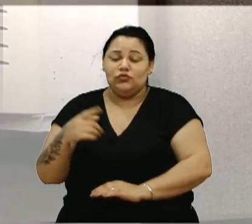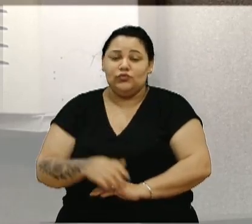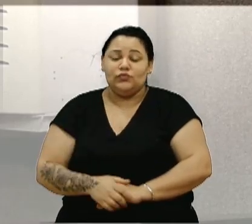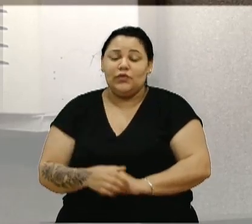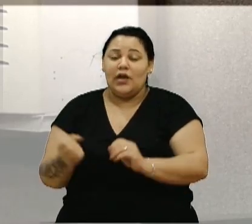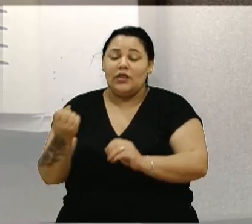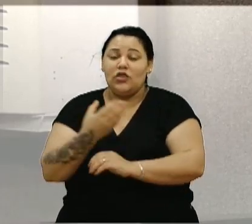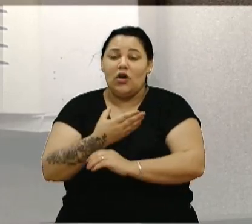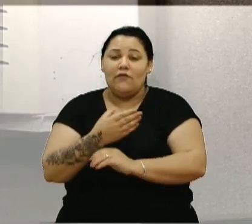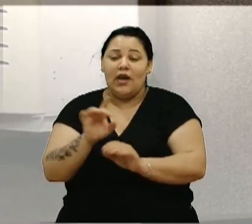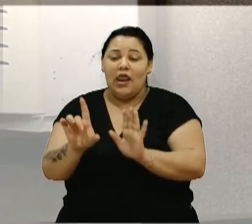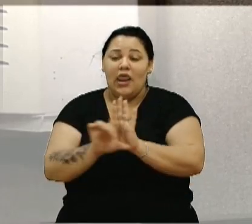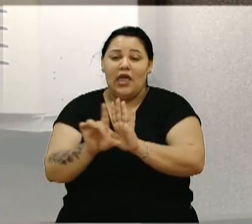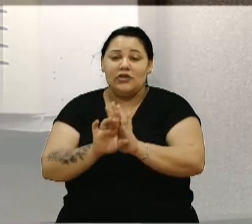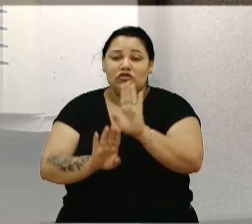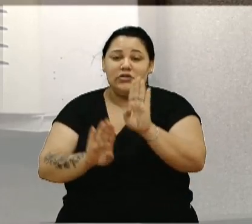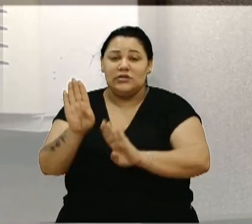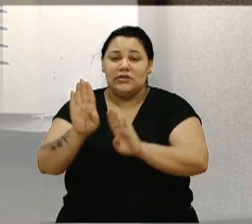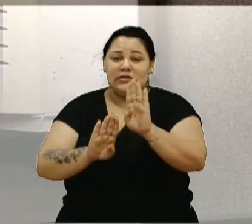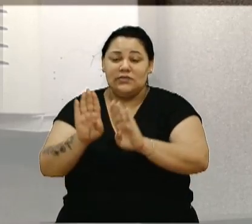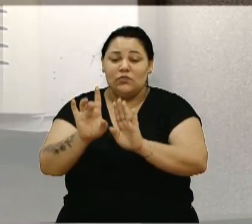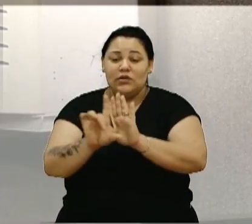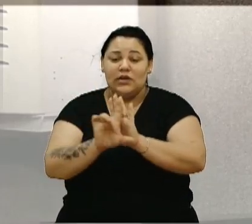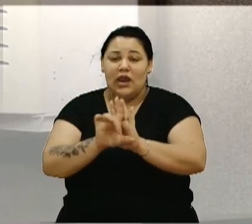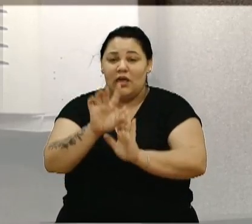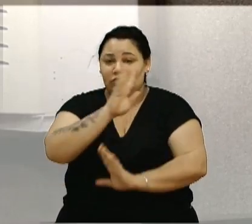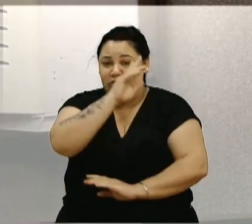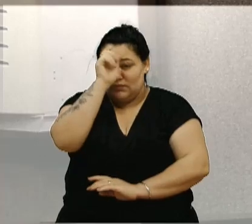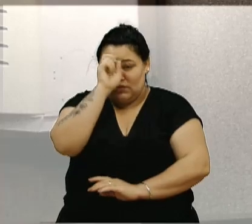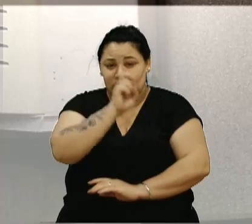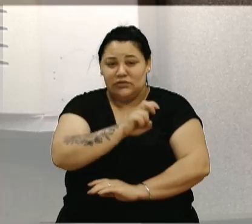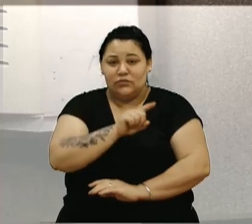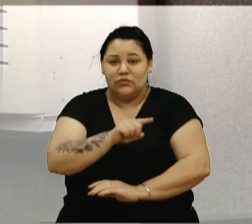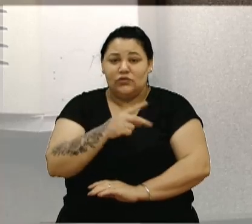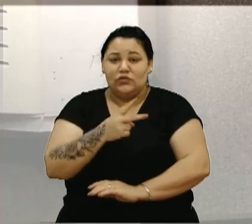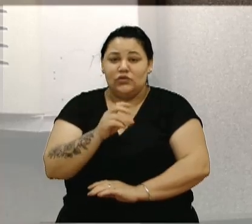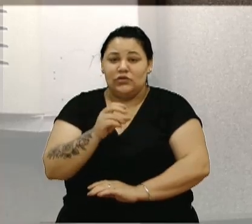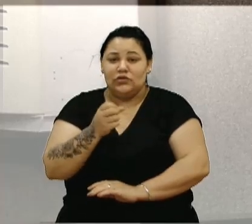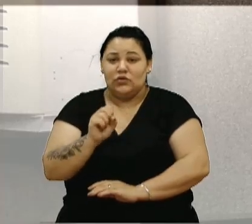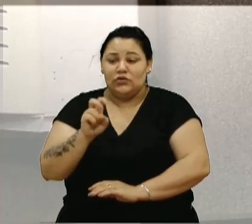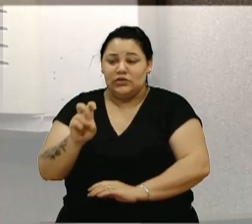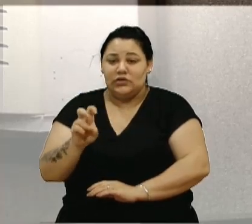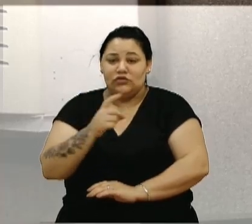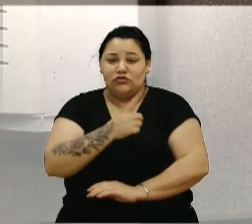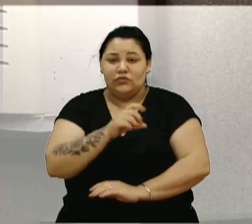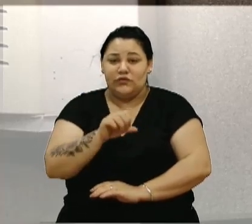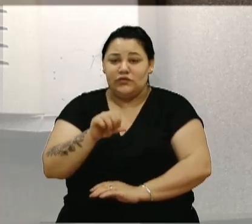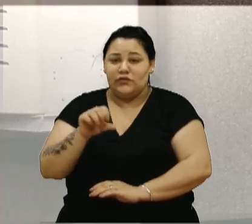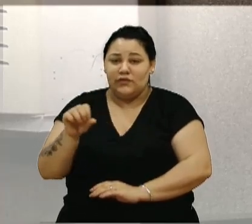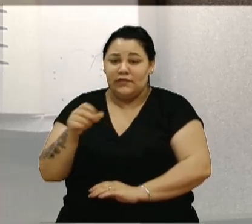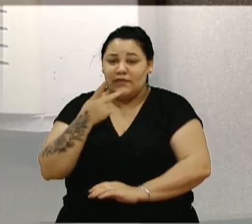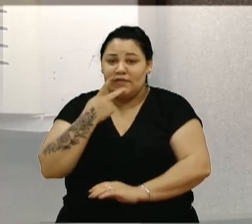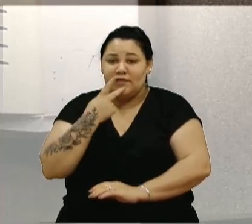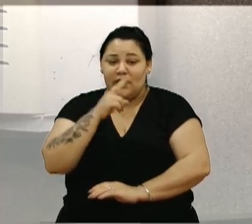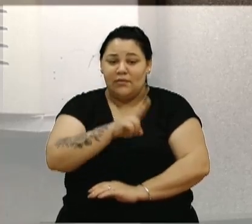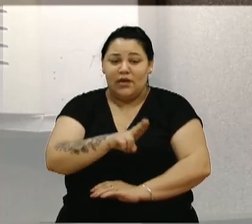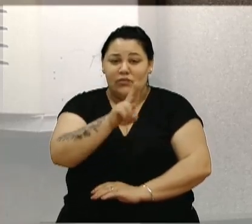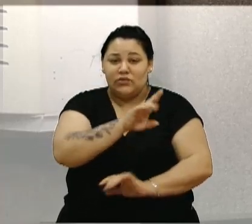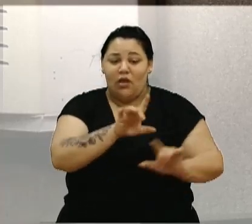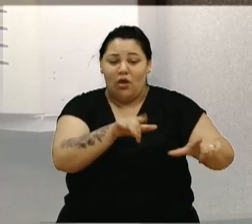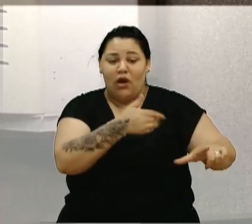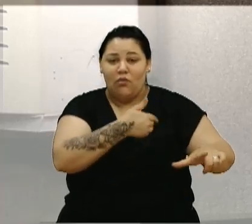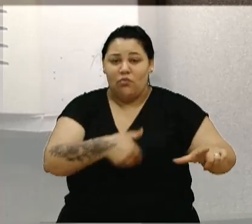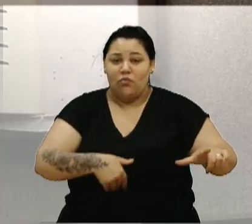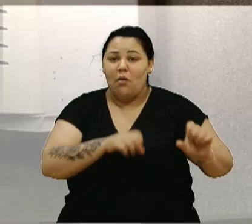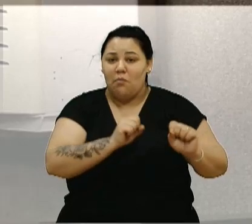Contratos Administrativos, e na Lei Municipal número 5.285 de 99, que dispõe sobre a cessão de uso de bens públicos.